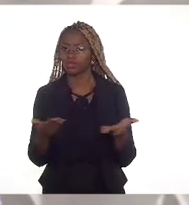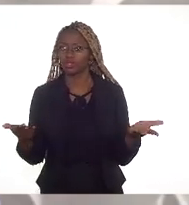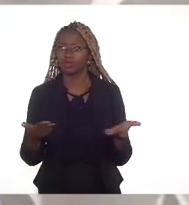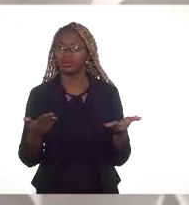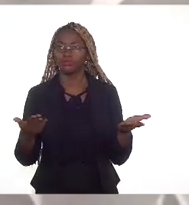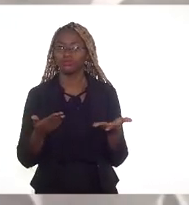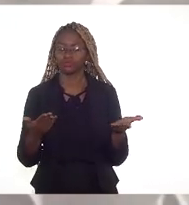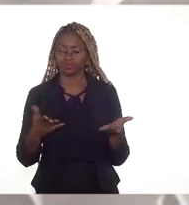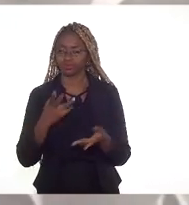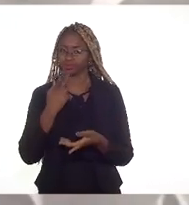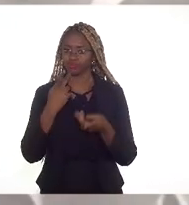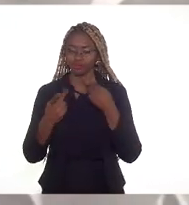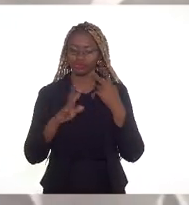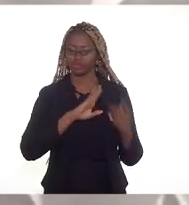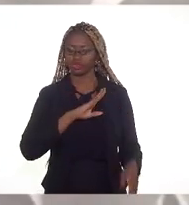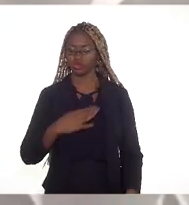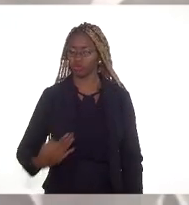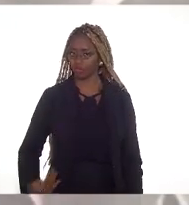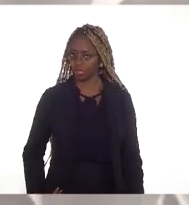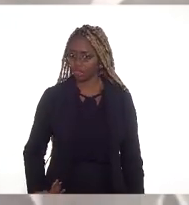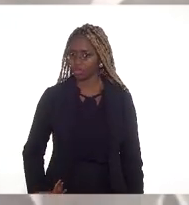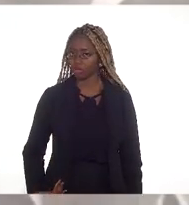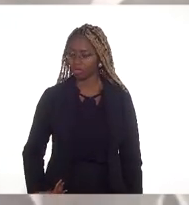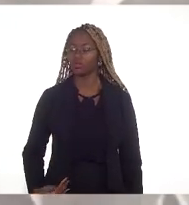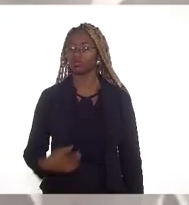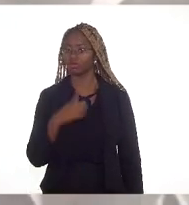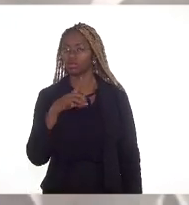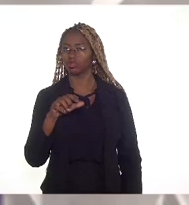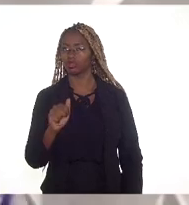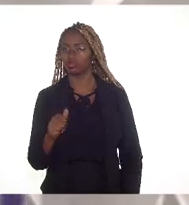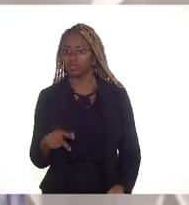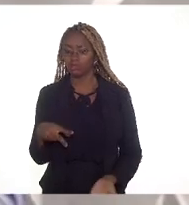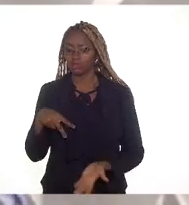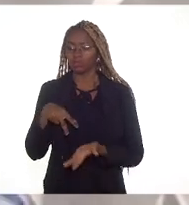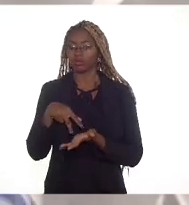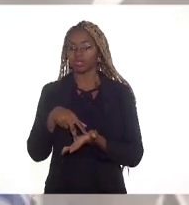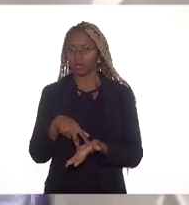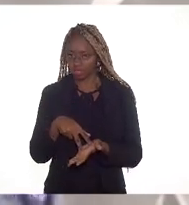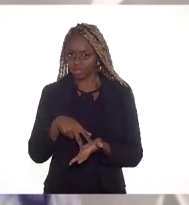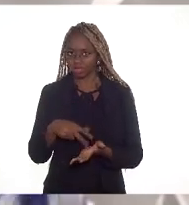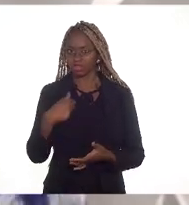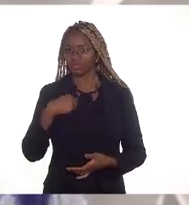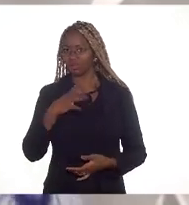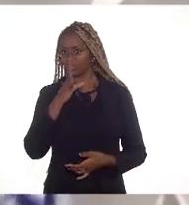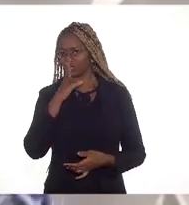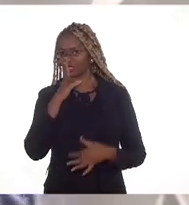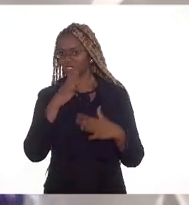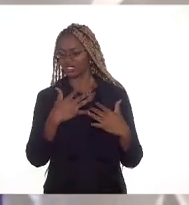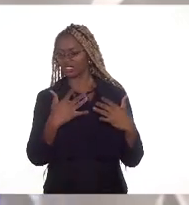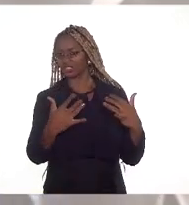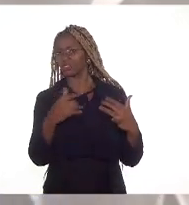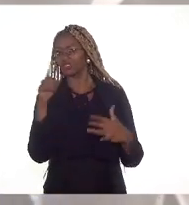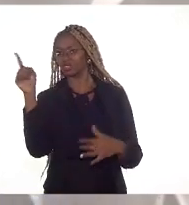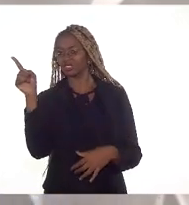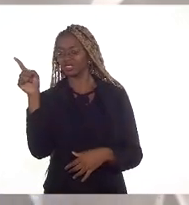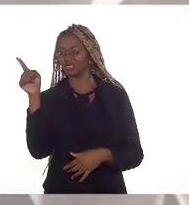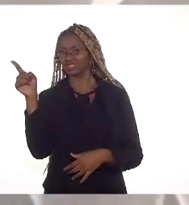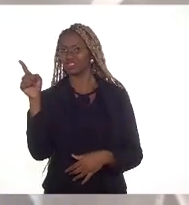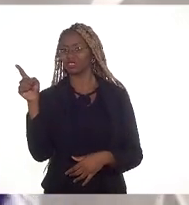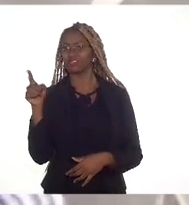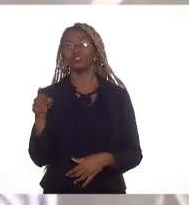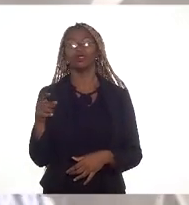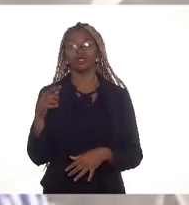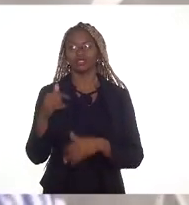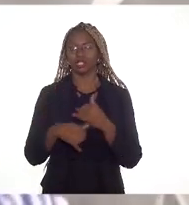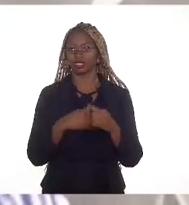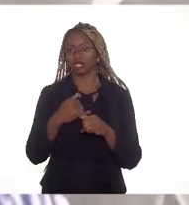fala do governador, no dia da sua posse, em que eu assisti online, porque tenho uma mãe de 91